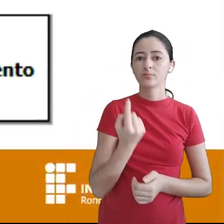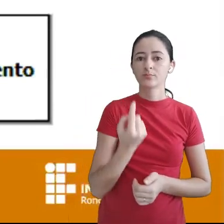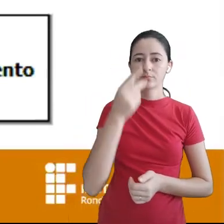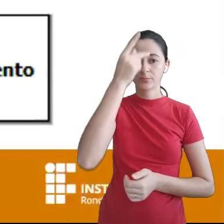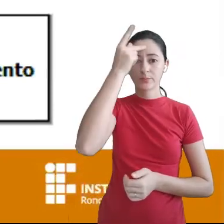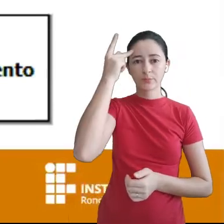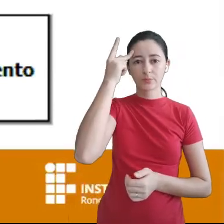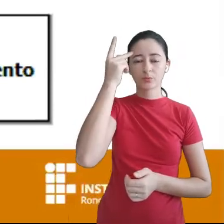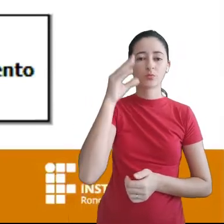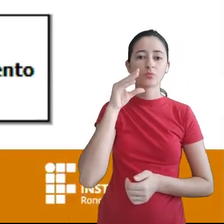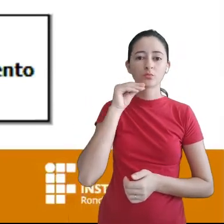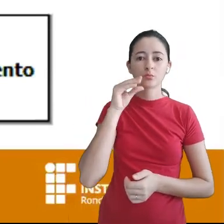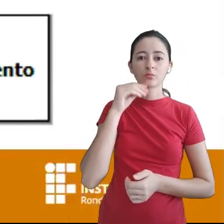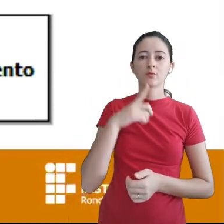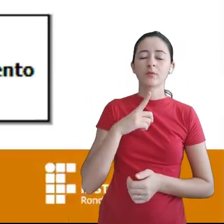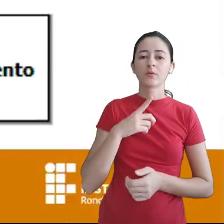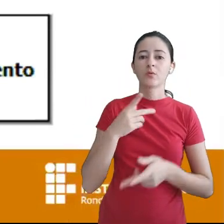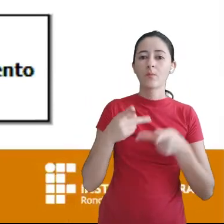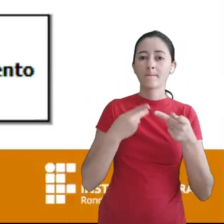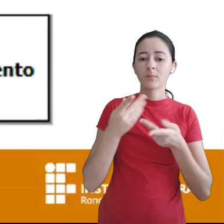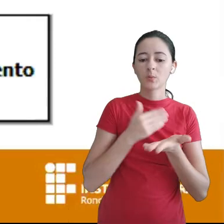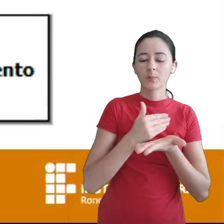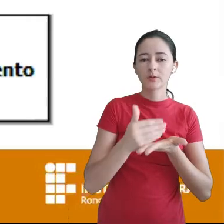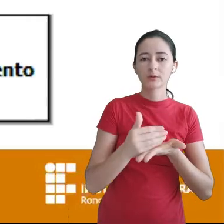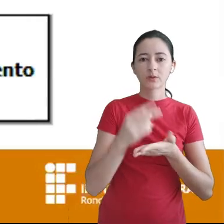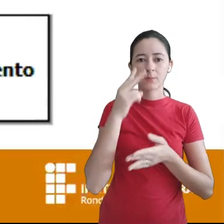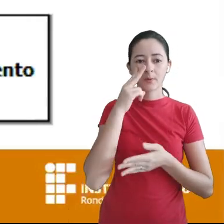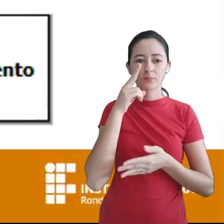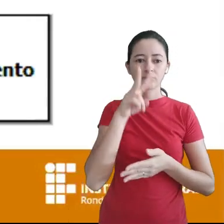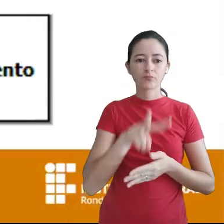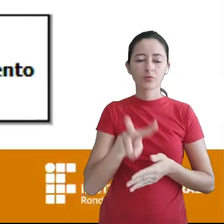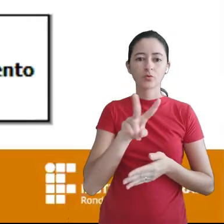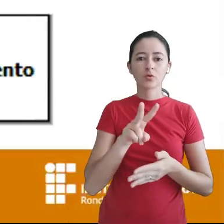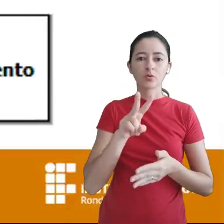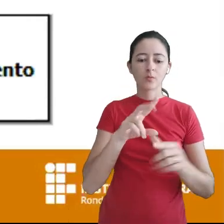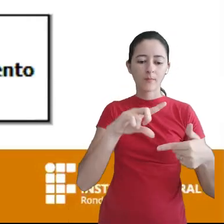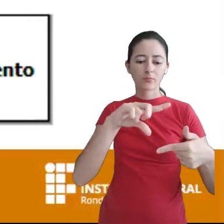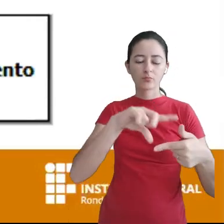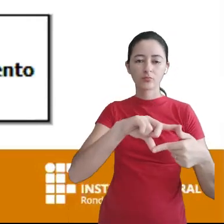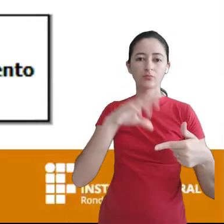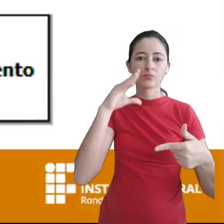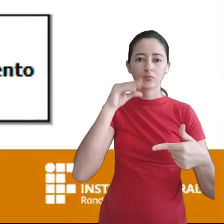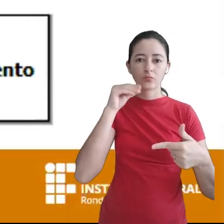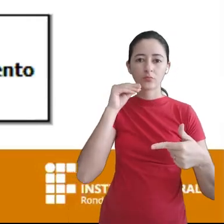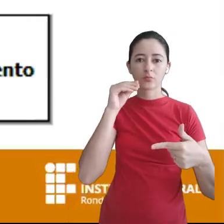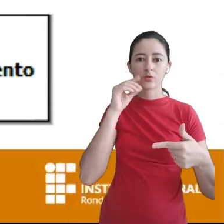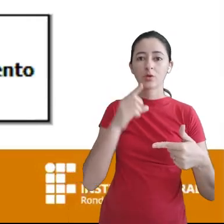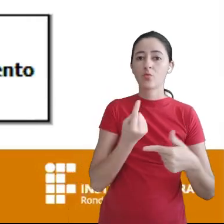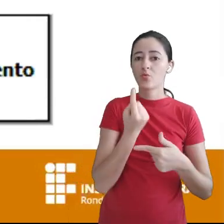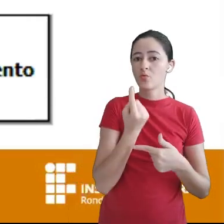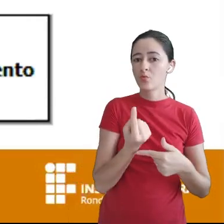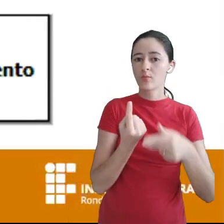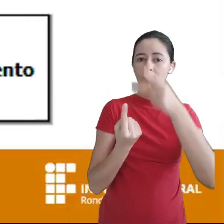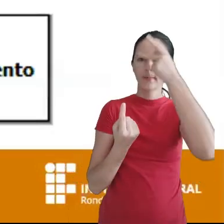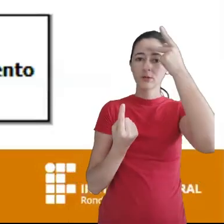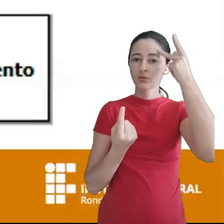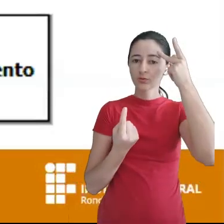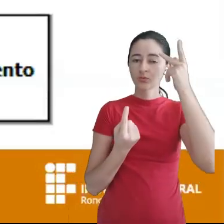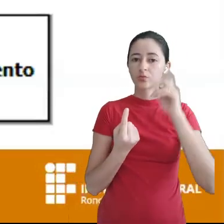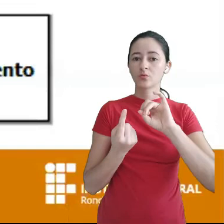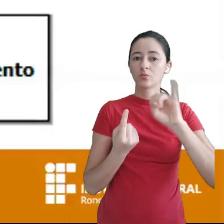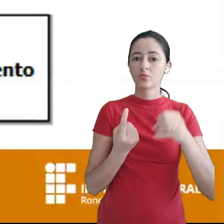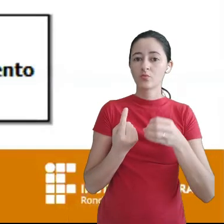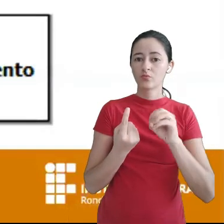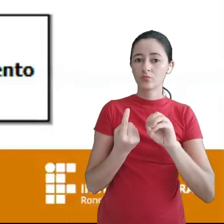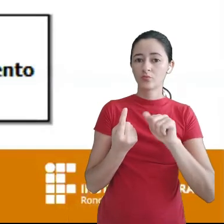imaginar um funcionário. Quando eu inicio a leitura, eu estou falando de um funcionário. Então, se eu iniciar a leitura aqui por funcionário, para colocar em